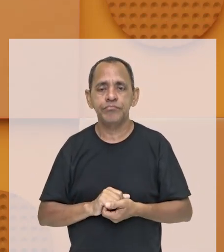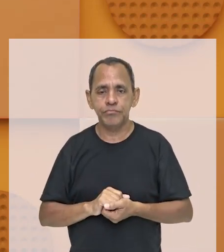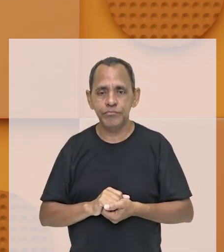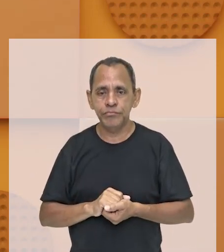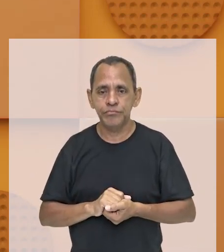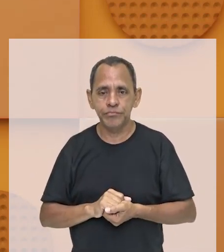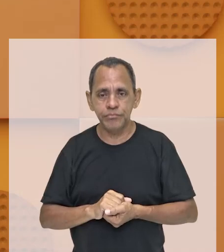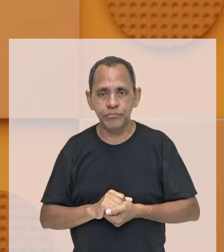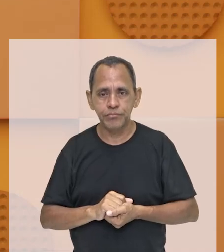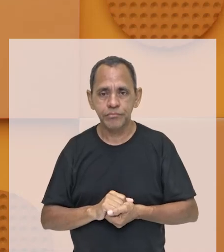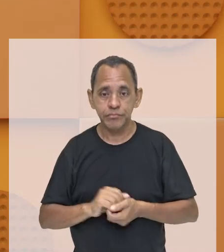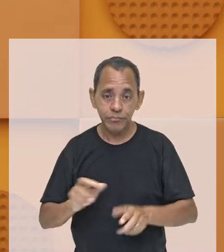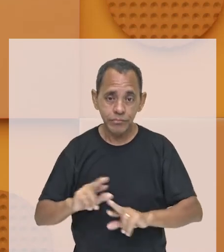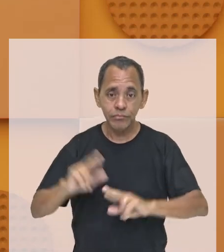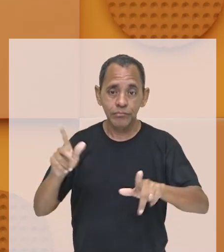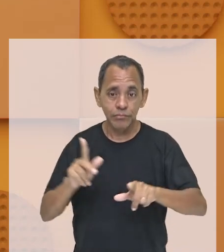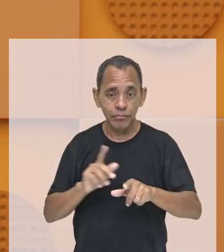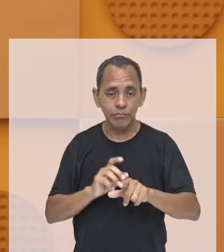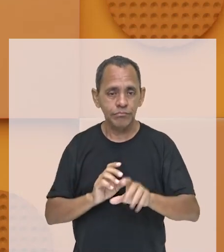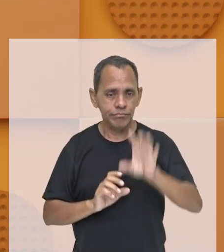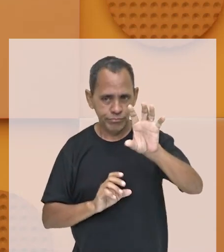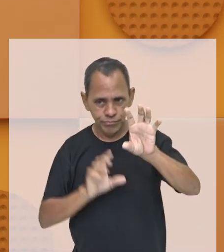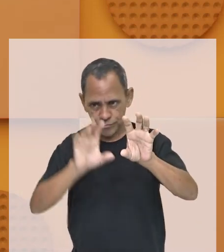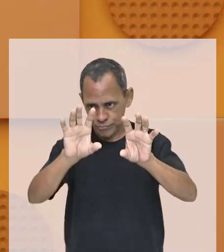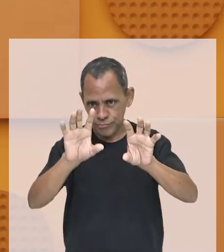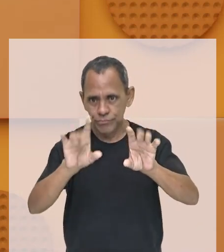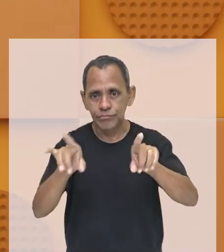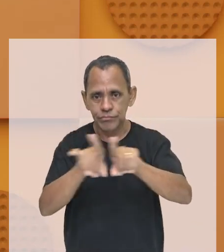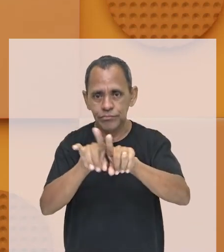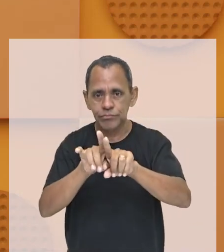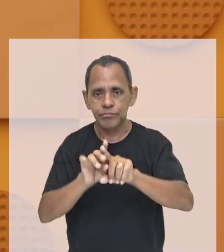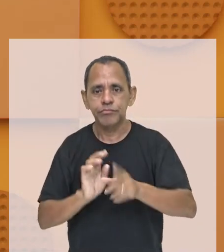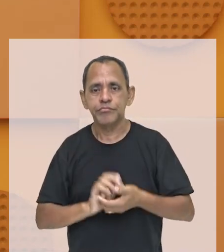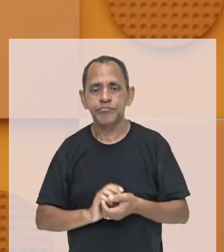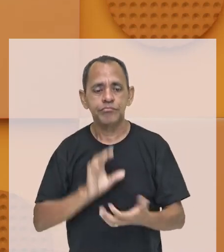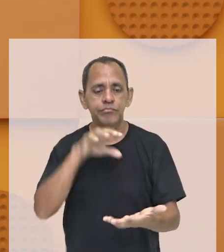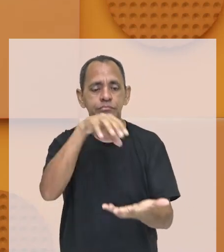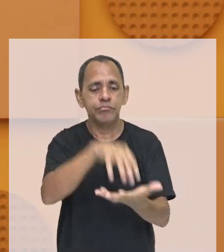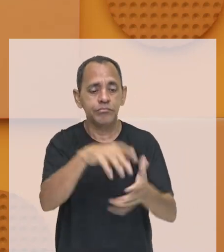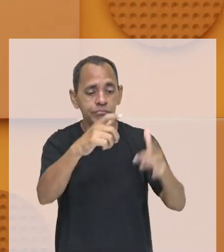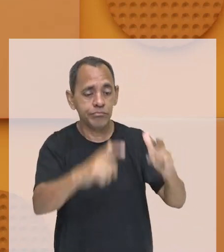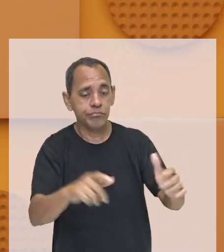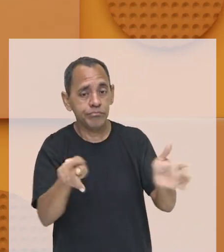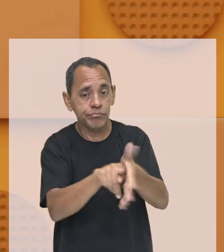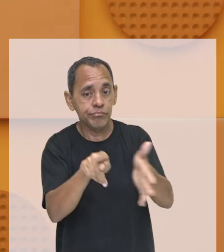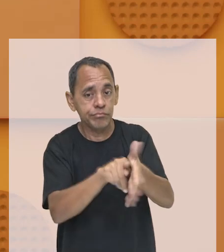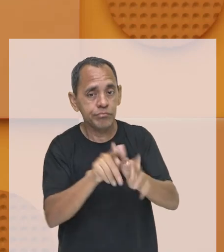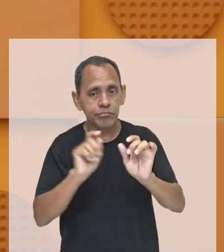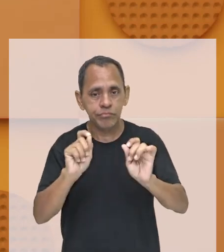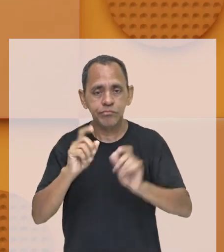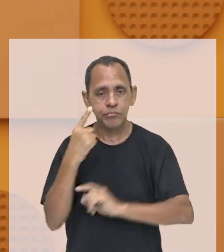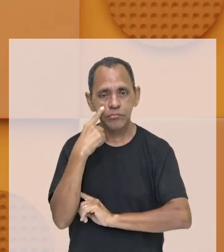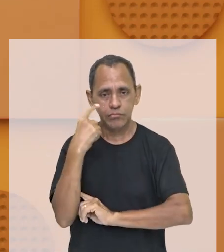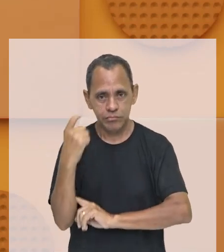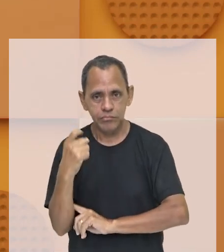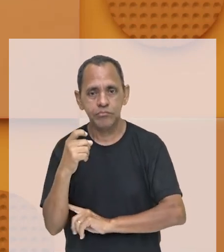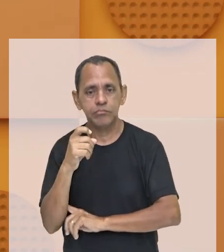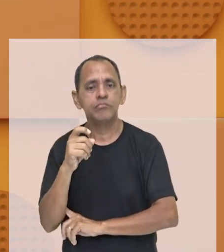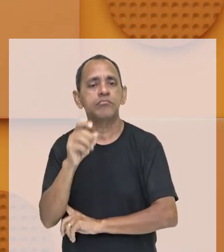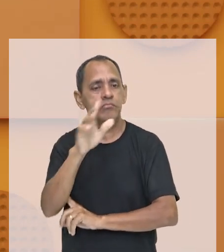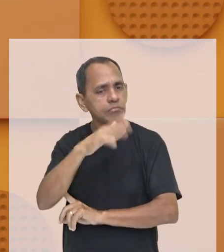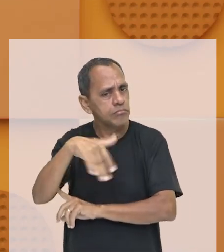diferentes continentes. E isso faz desse lugar um dos lugares mais interessantes, tanto do ponto de vista